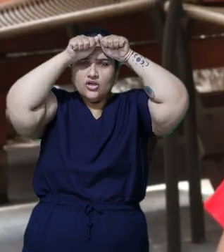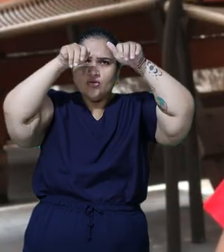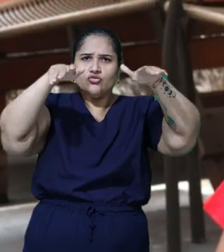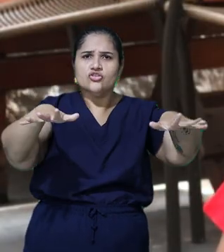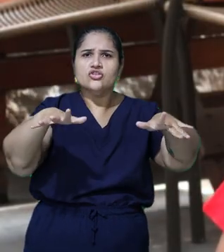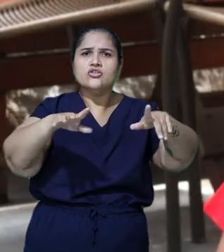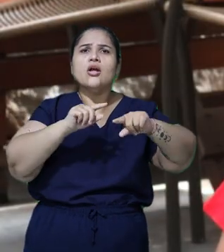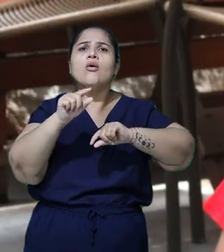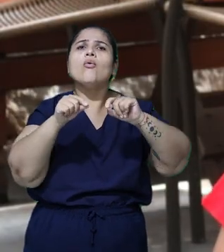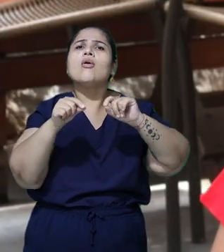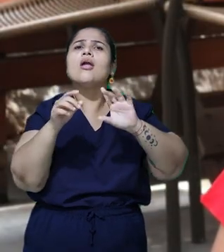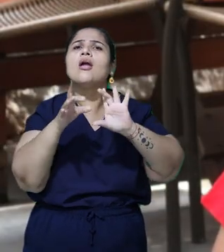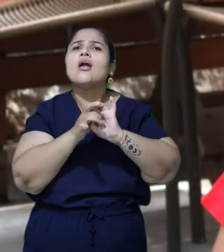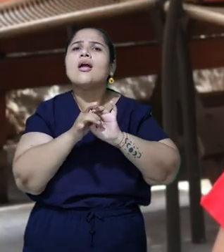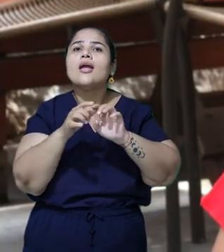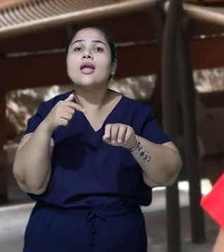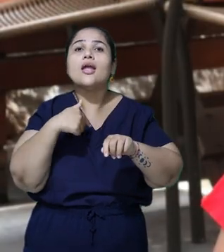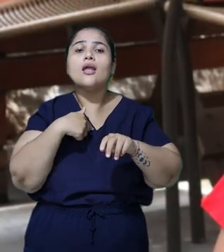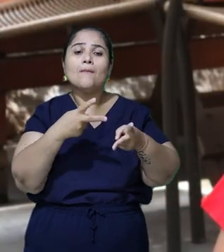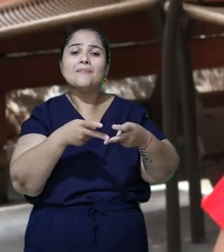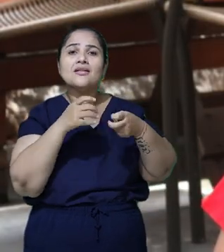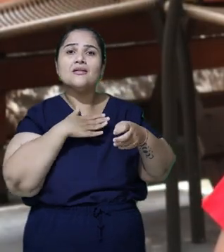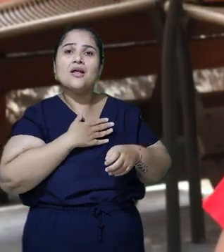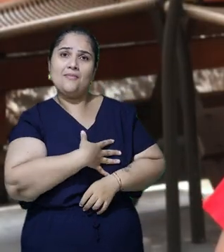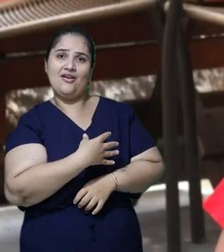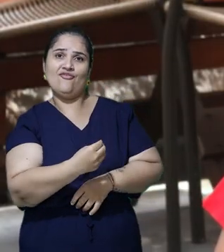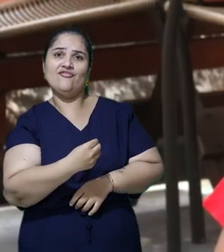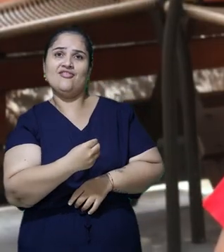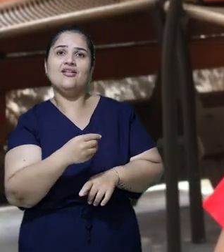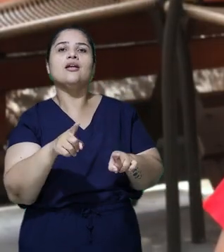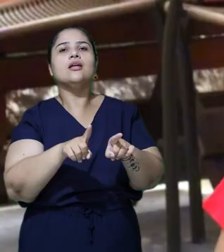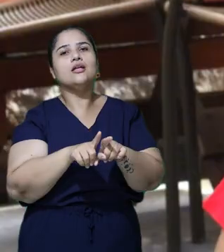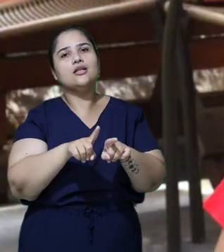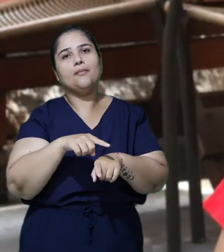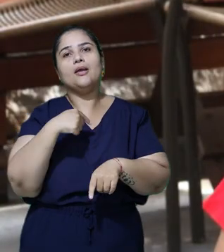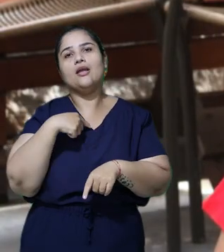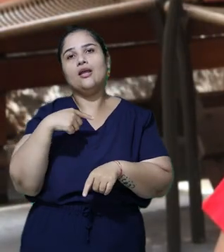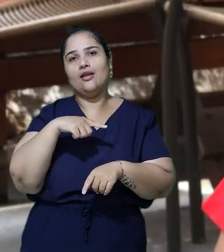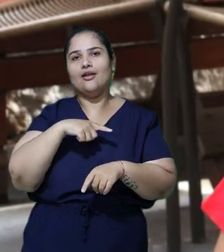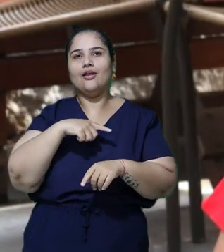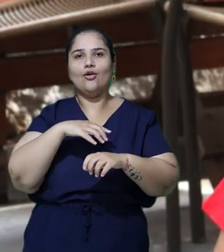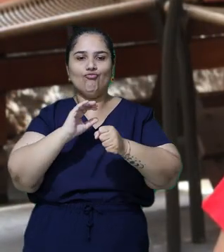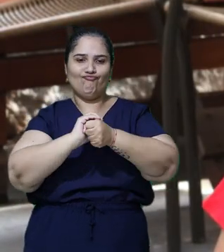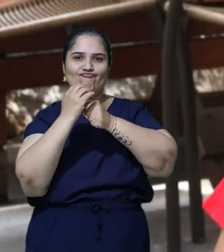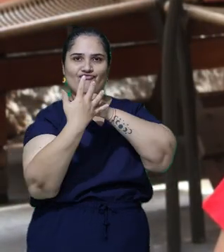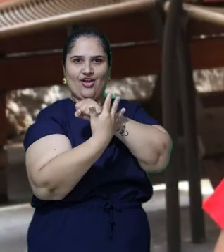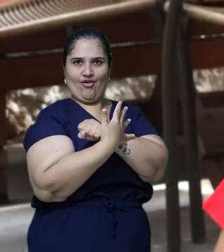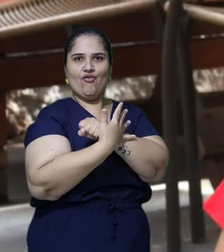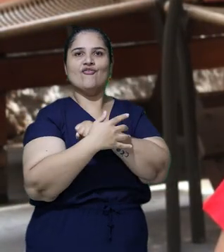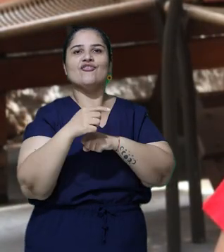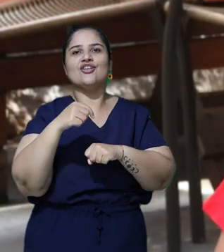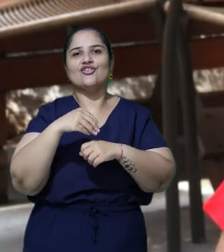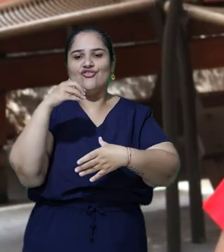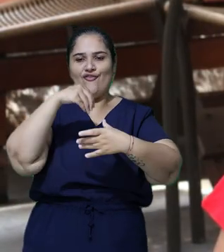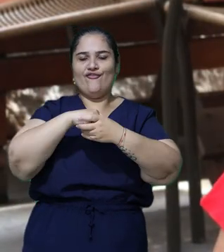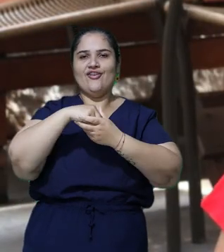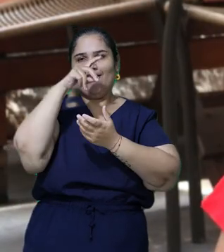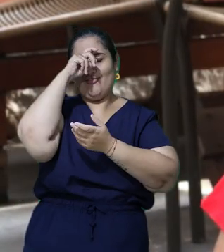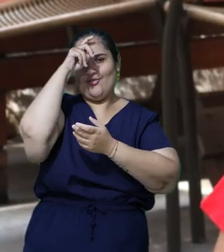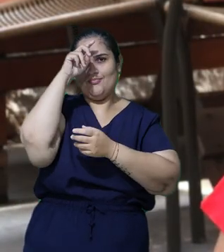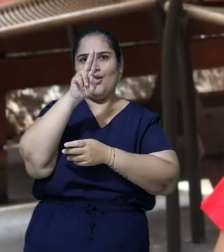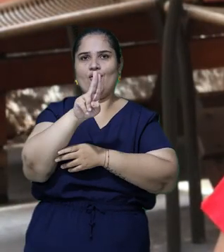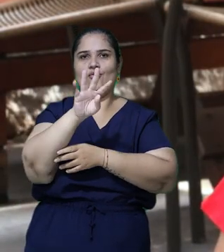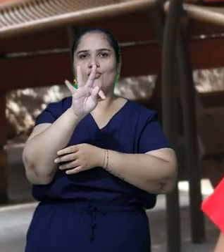minha filha, né? Também por ter passado pela UTI na Covid, antes das vacinas, eu tive